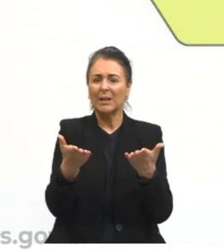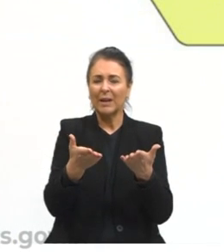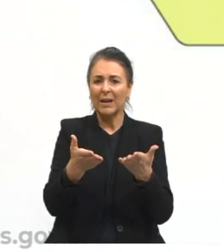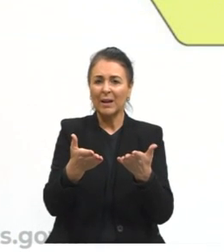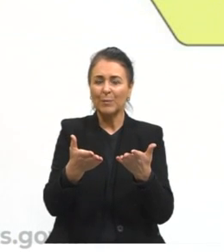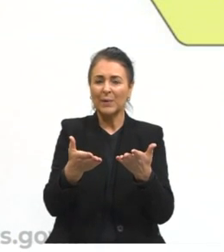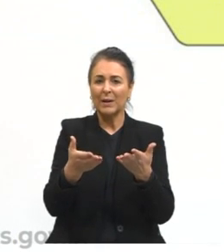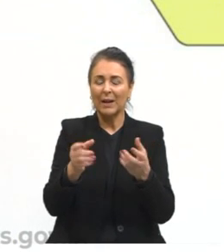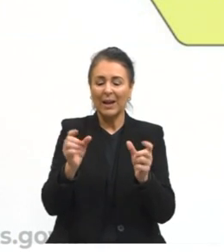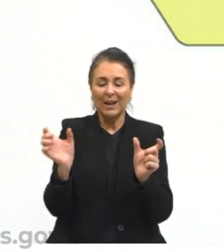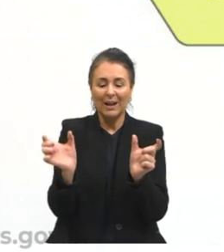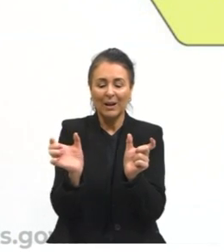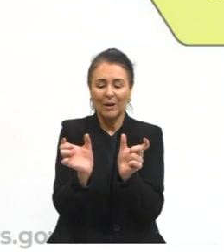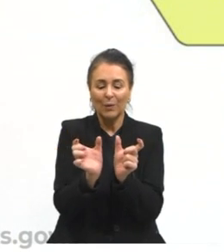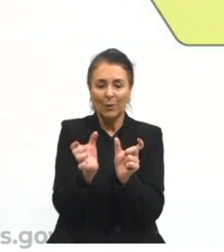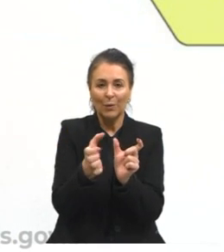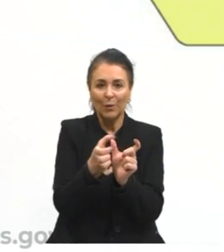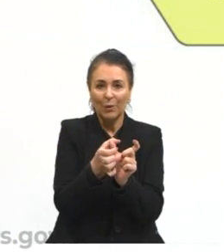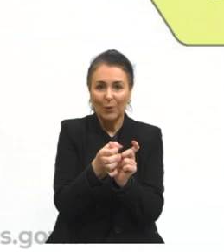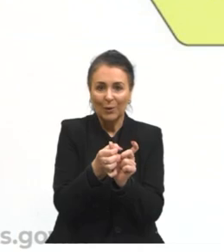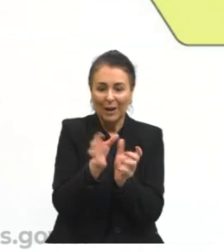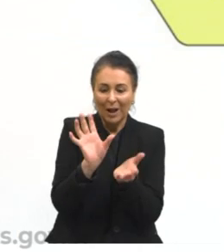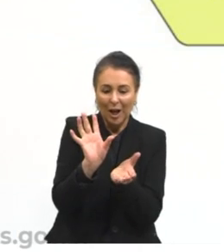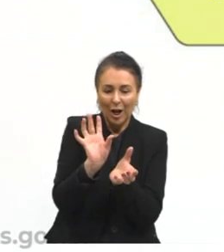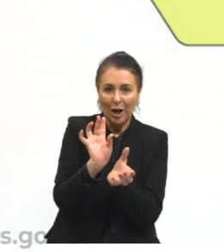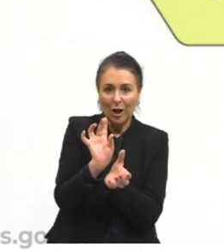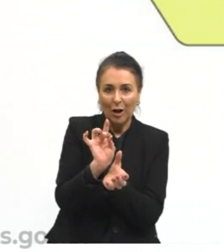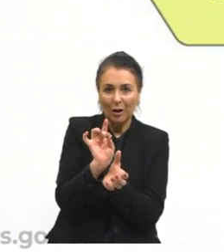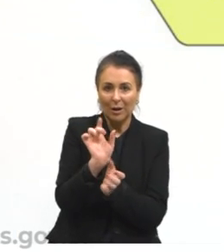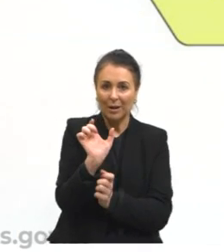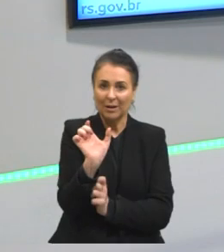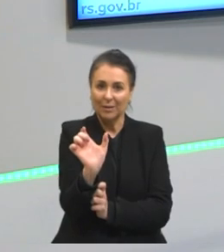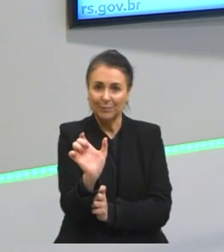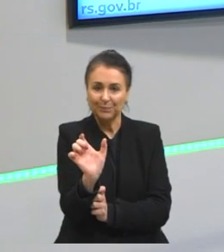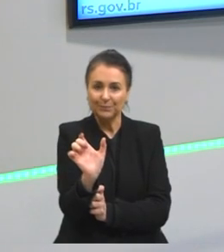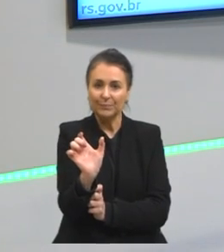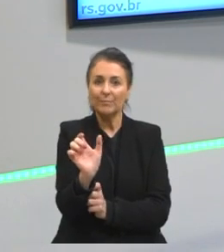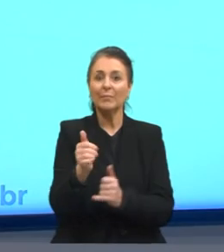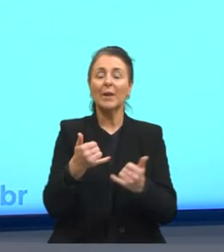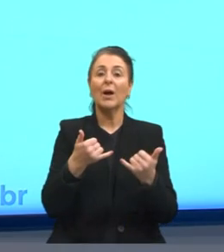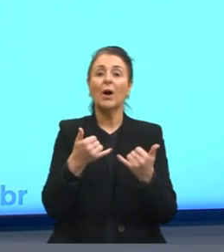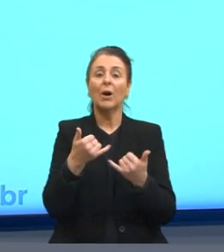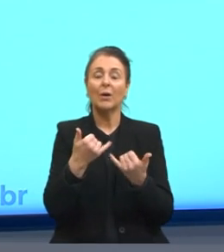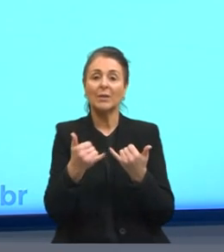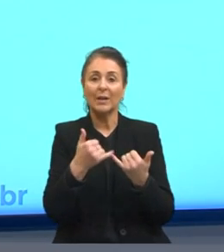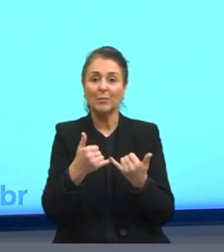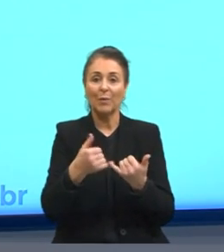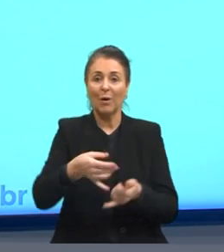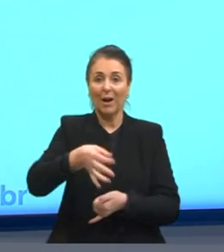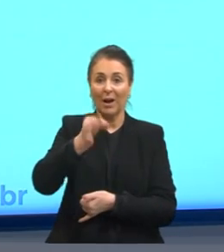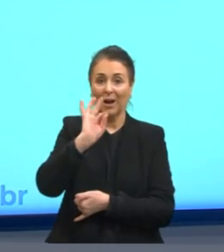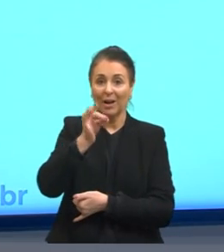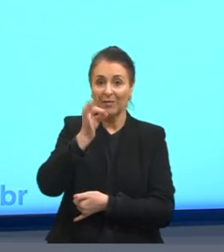entre duas palavras. Olhem o exemplo aqui. Café com leite.